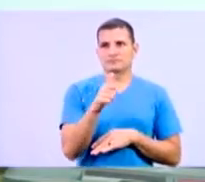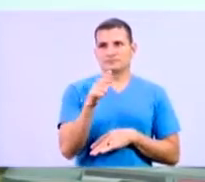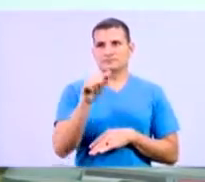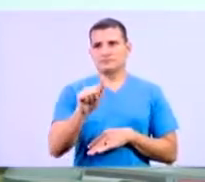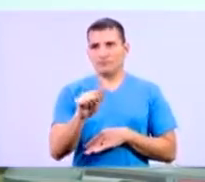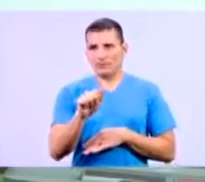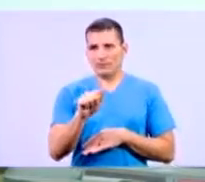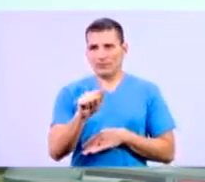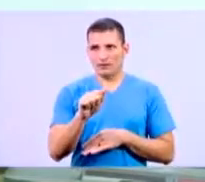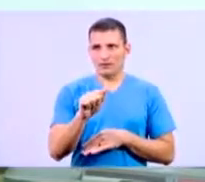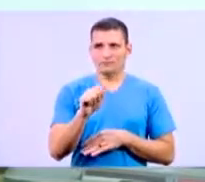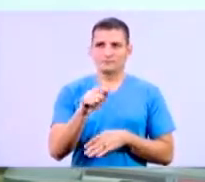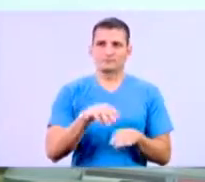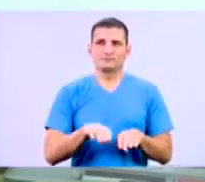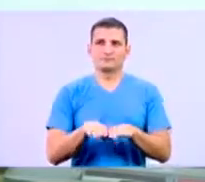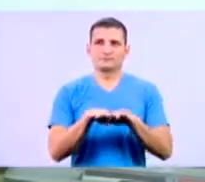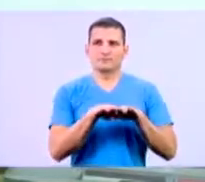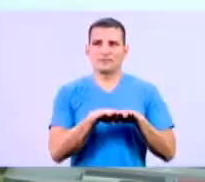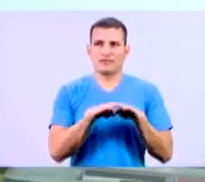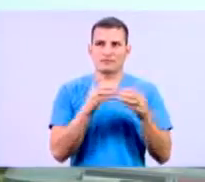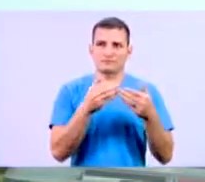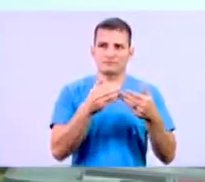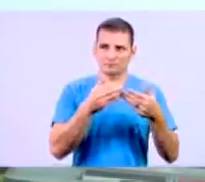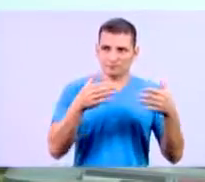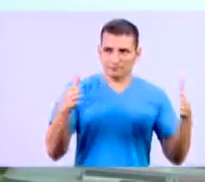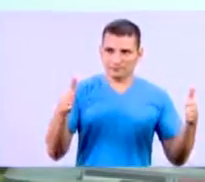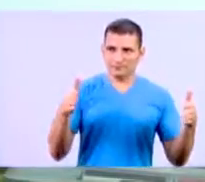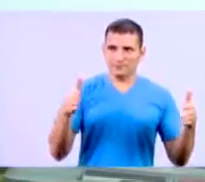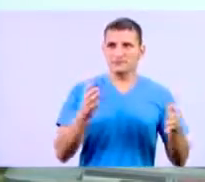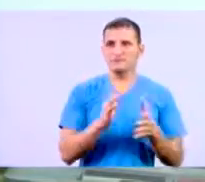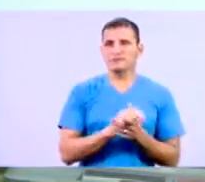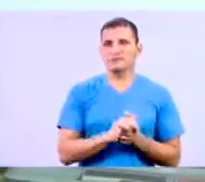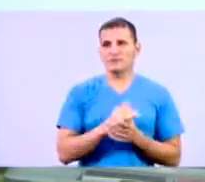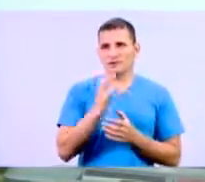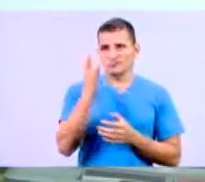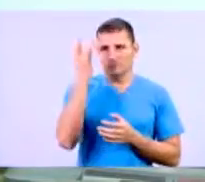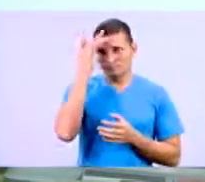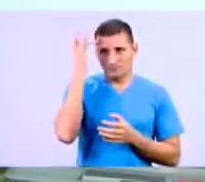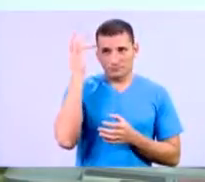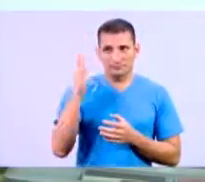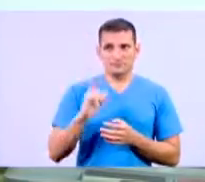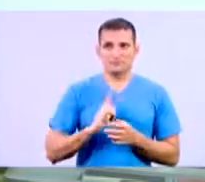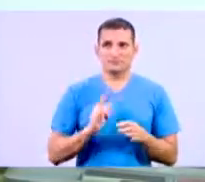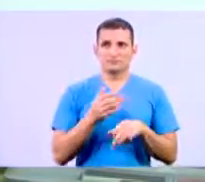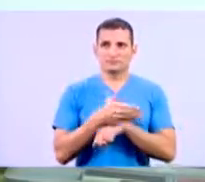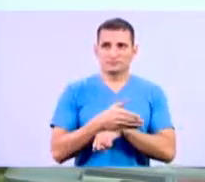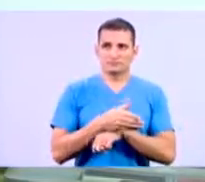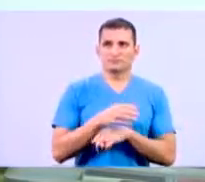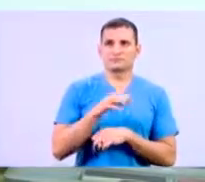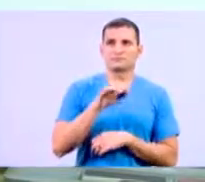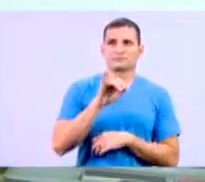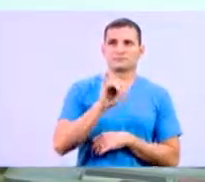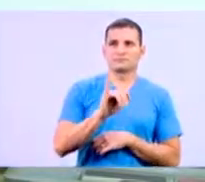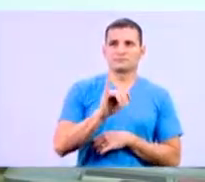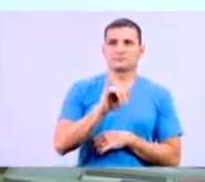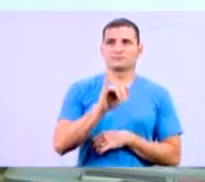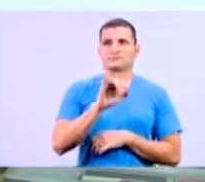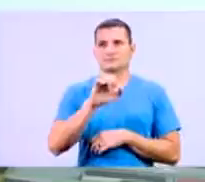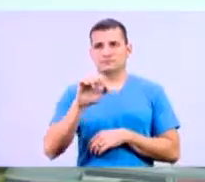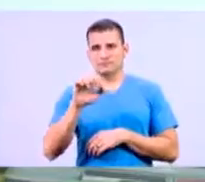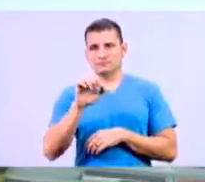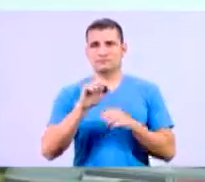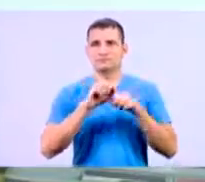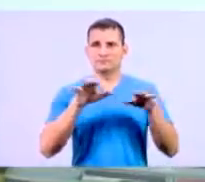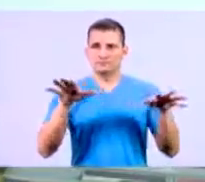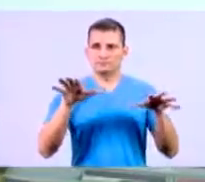802.11a, era um padrão aberto para que as pessoas tivessem acesso, né? O I3E publicou para que os fabricantes